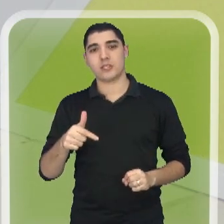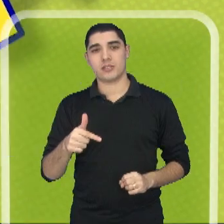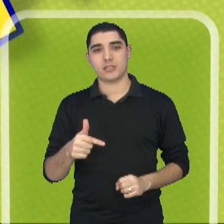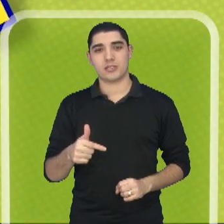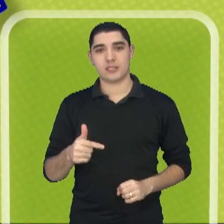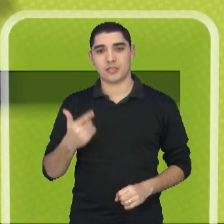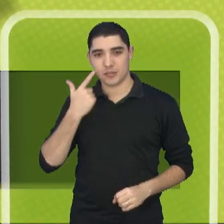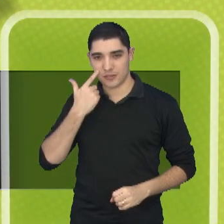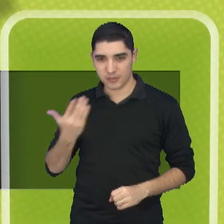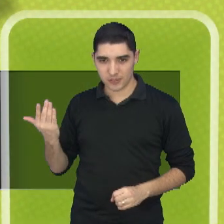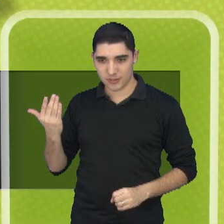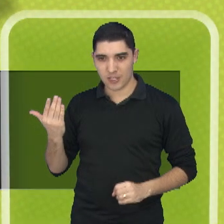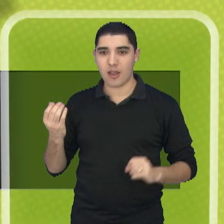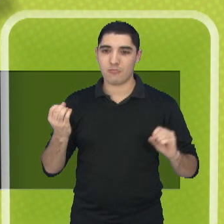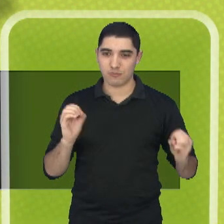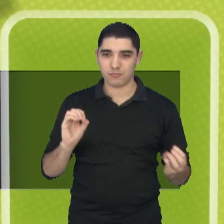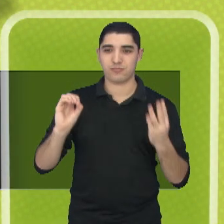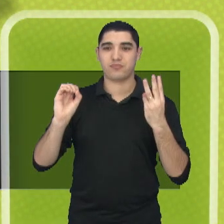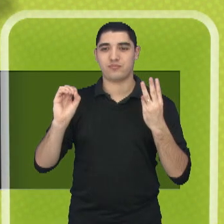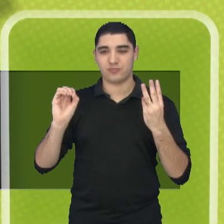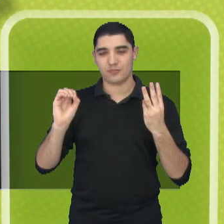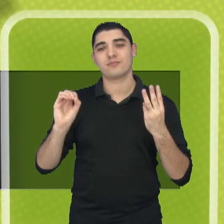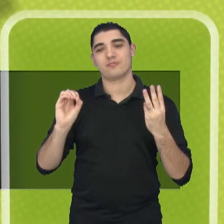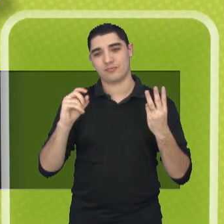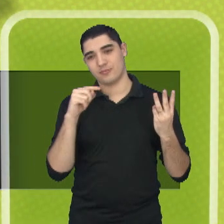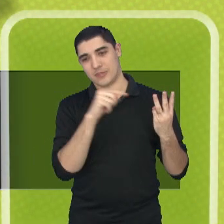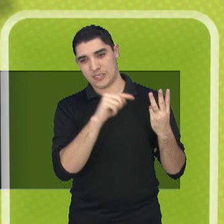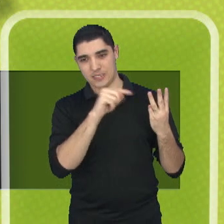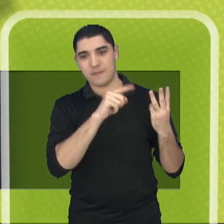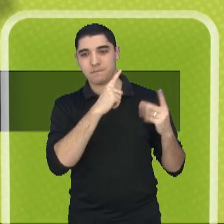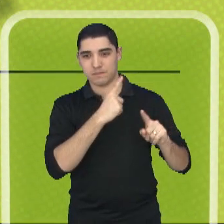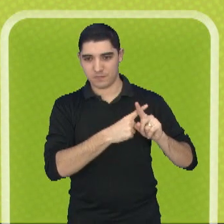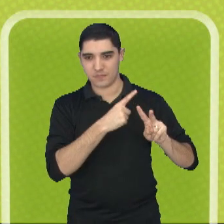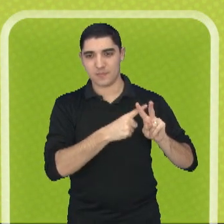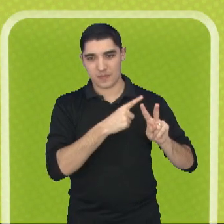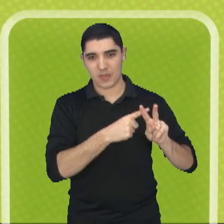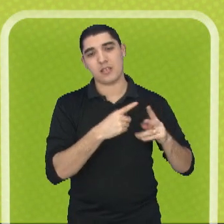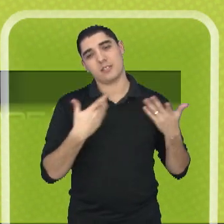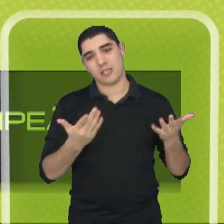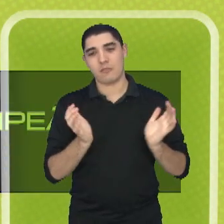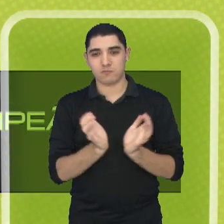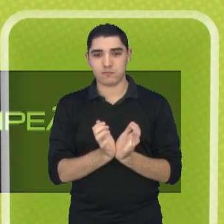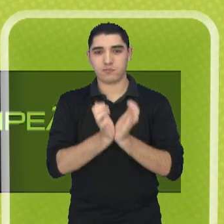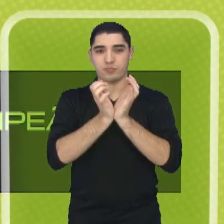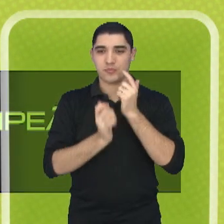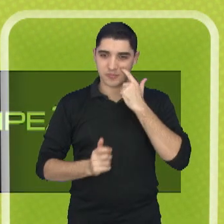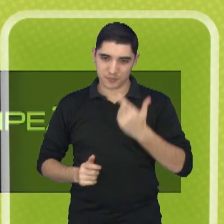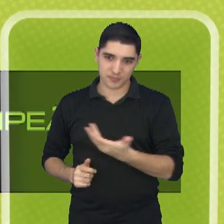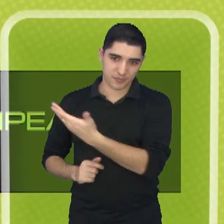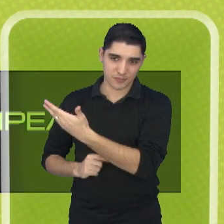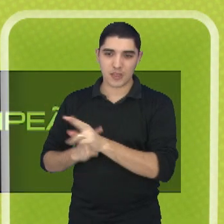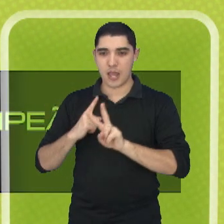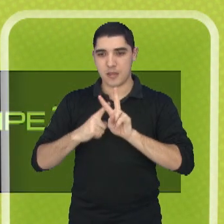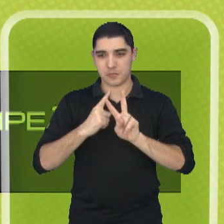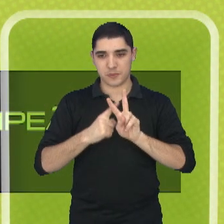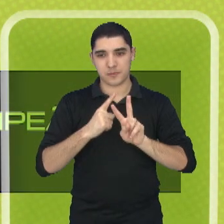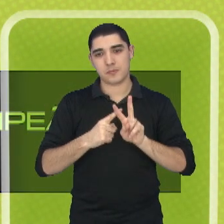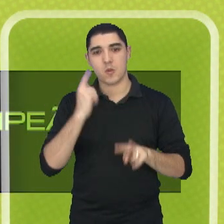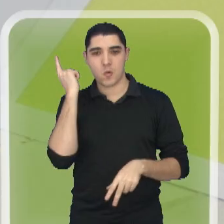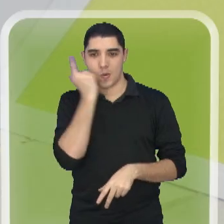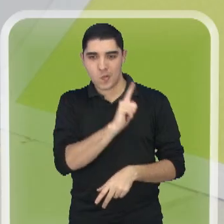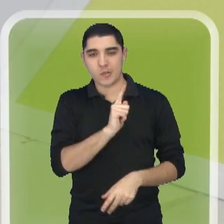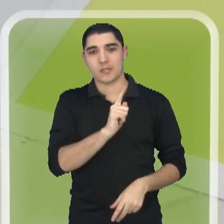Pediu pro Israel acelerar isso aí, ó. 3-0, o jogo da volta. O grande campeão, o Capivariano São José, ficou com